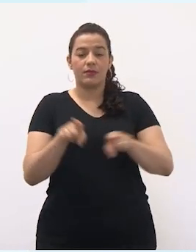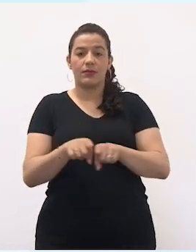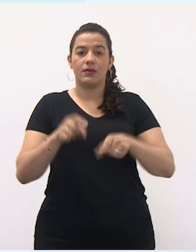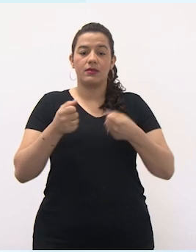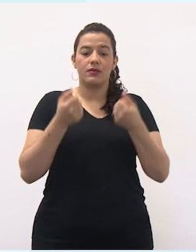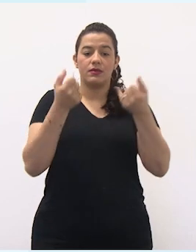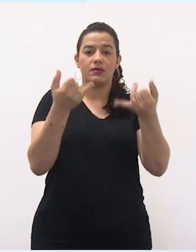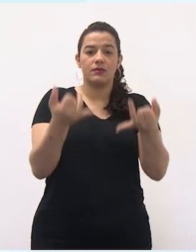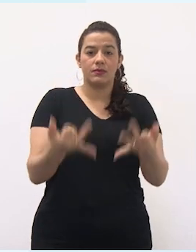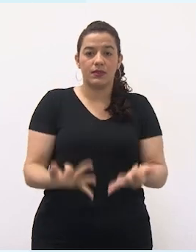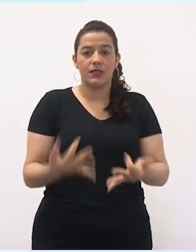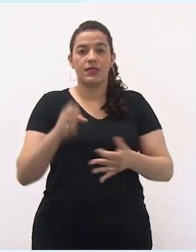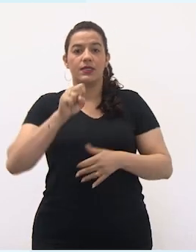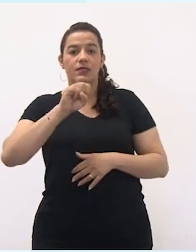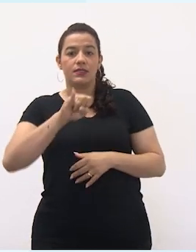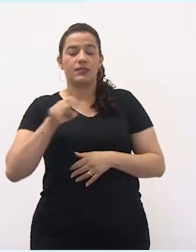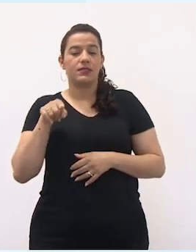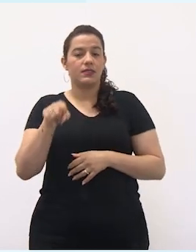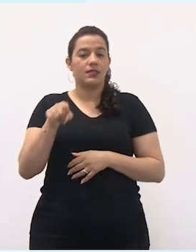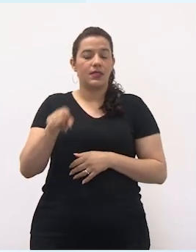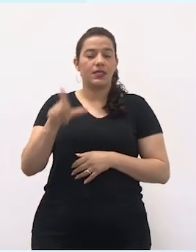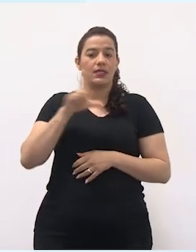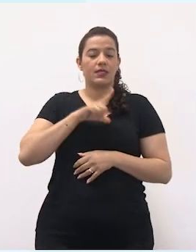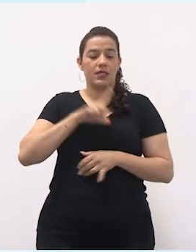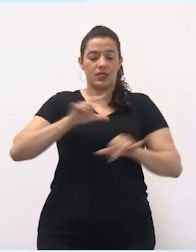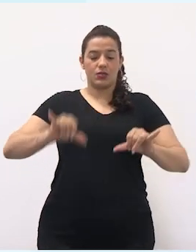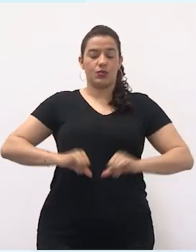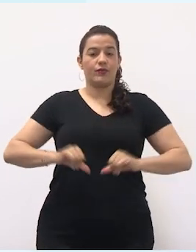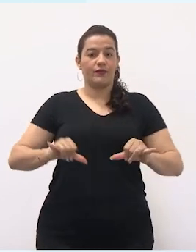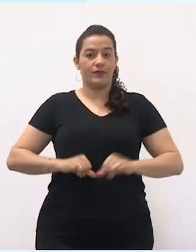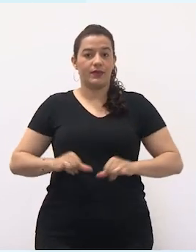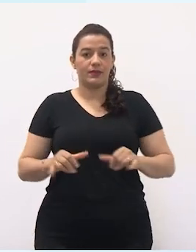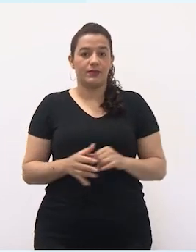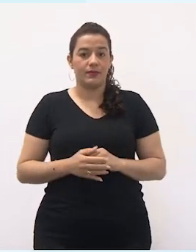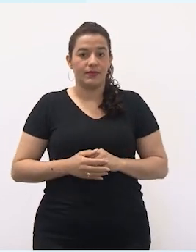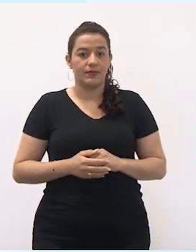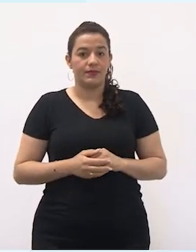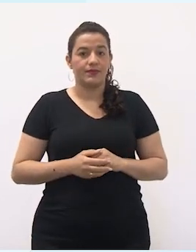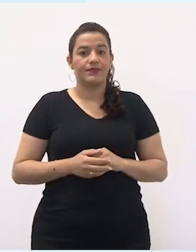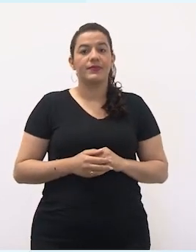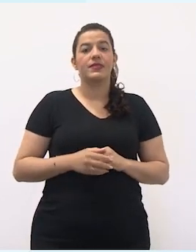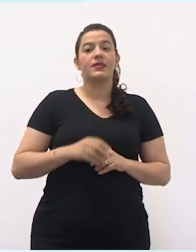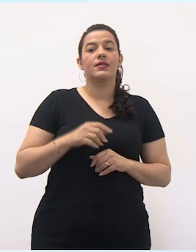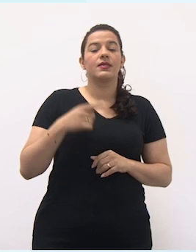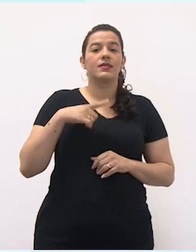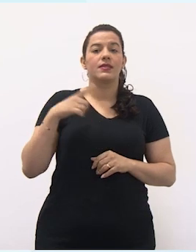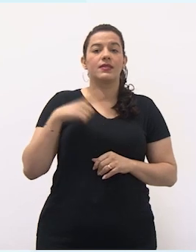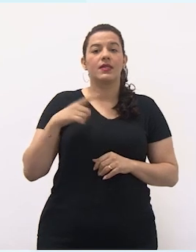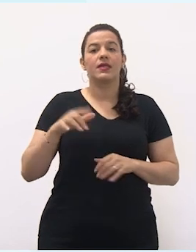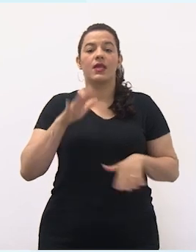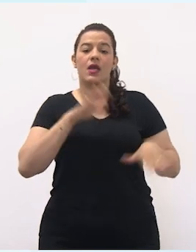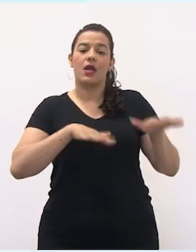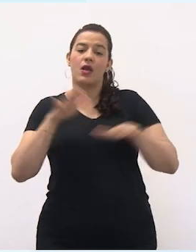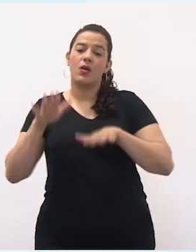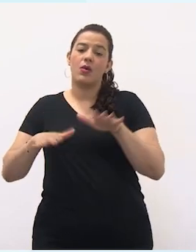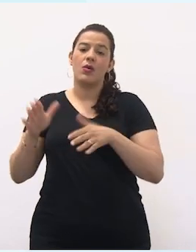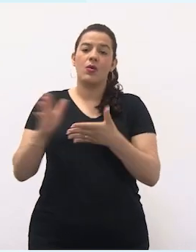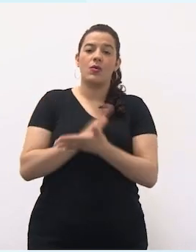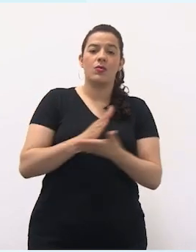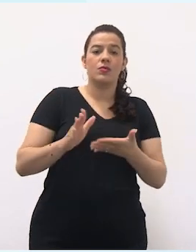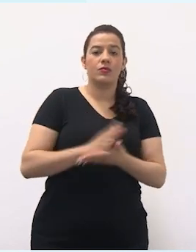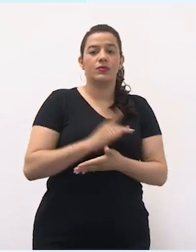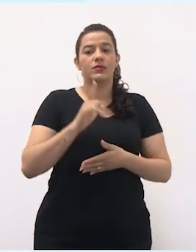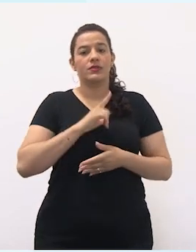sinalizar se aquele sujeito está em sofrimento. Porque um dos sinais, né, de